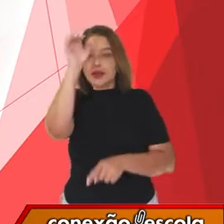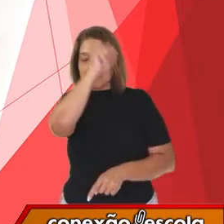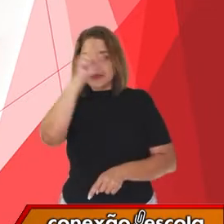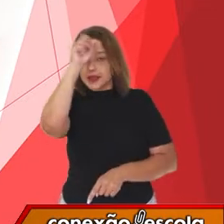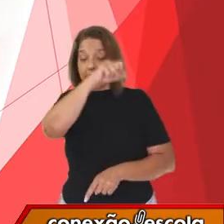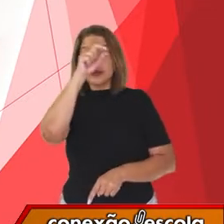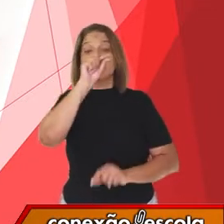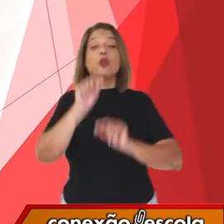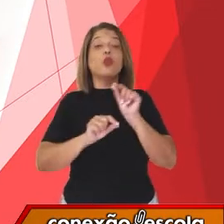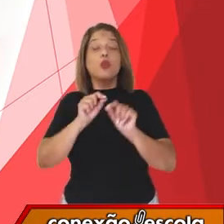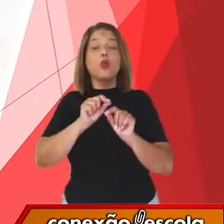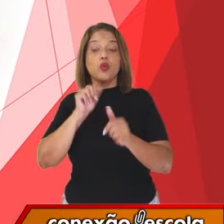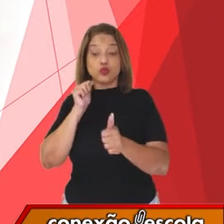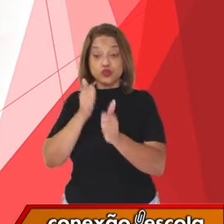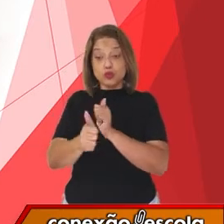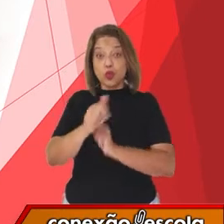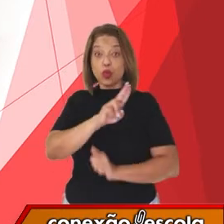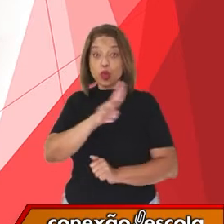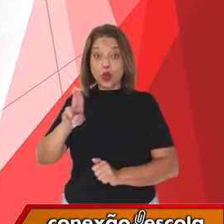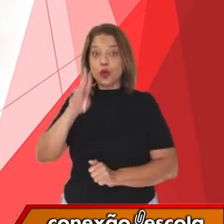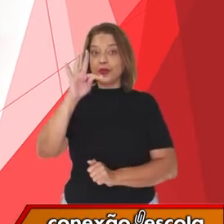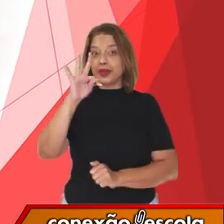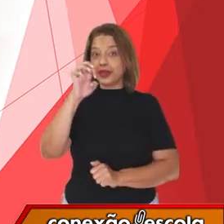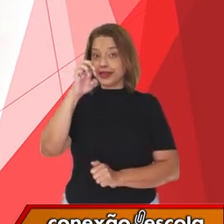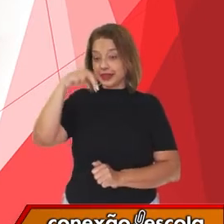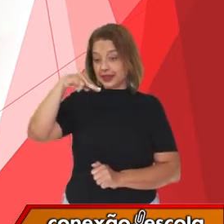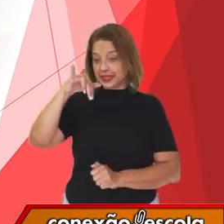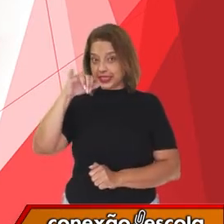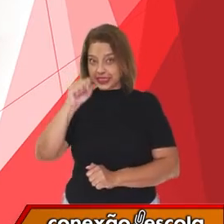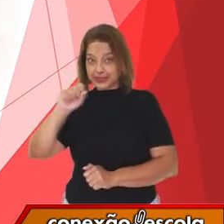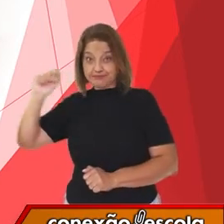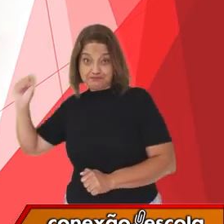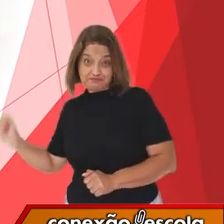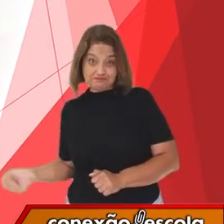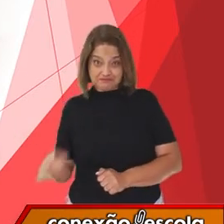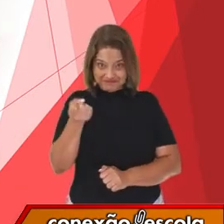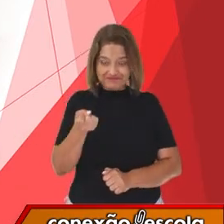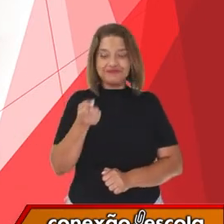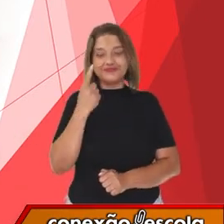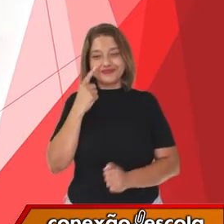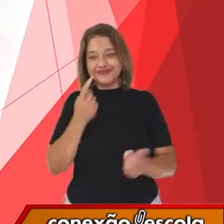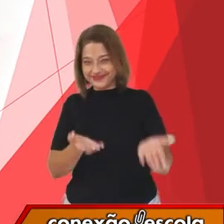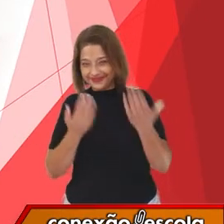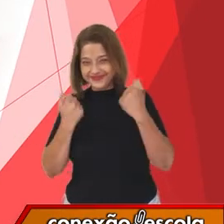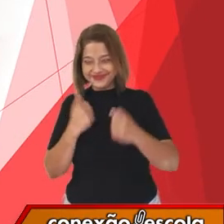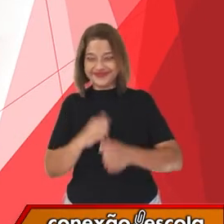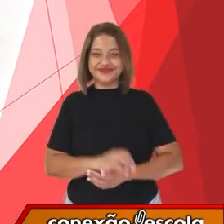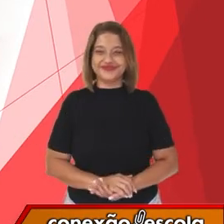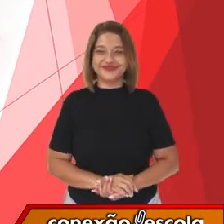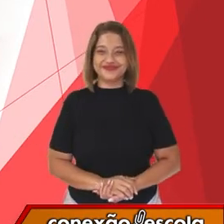um pouquinho sobre um esporte chamado tênis. Vamos nessa?